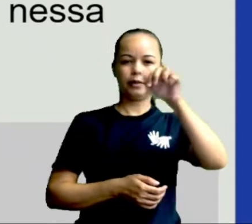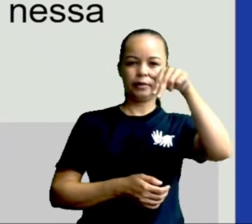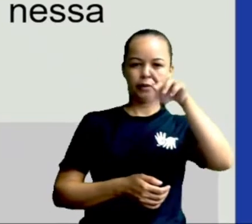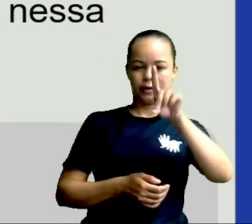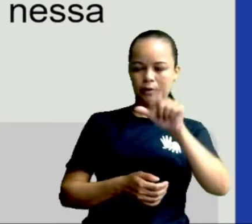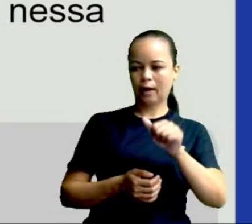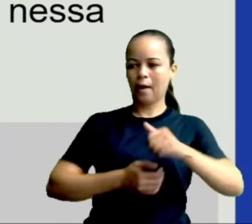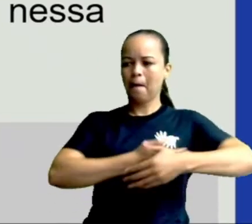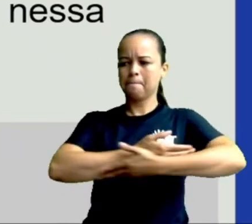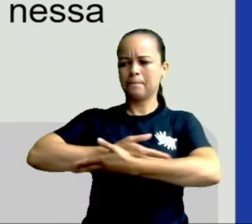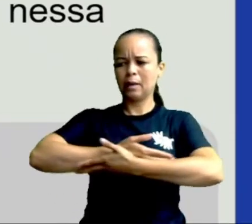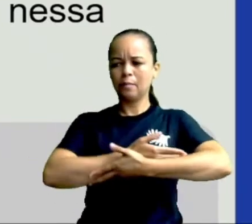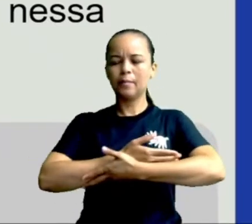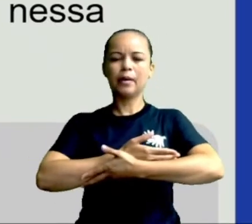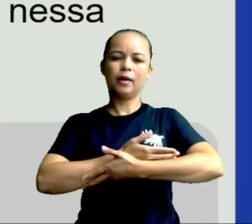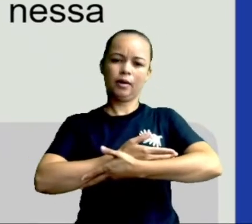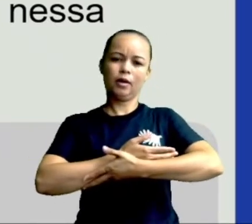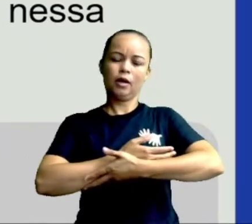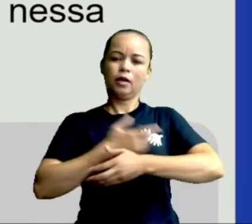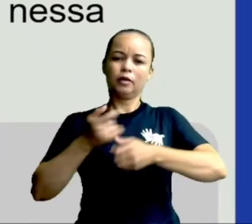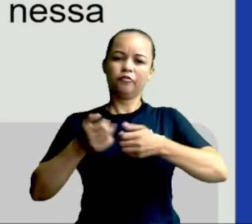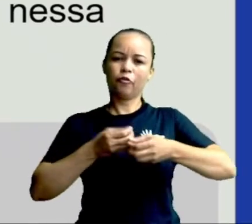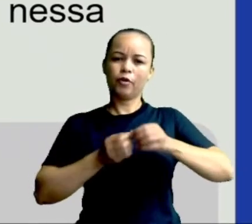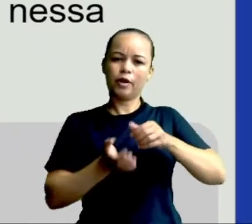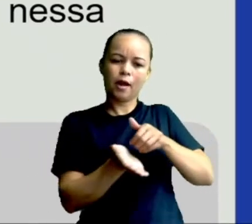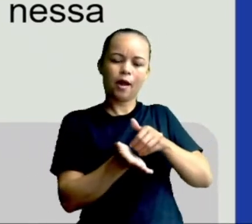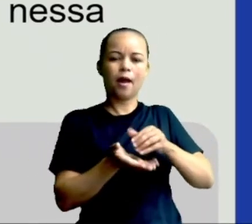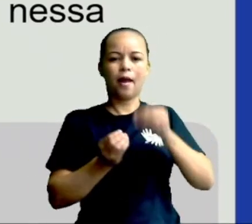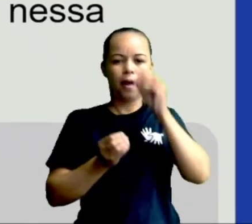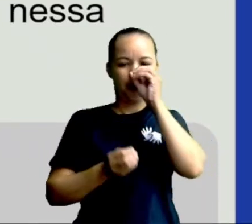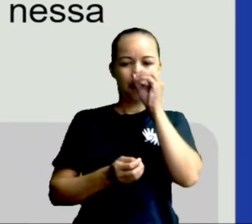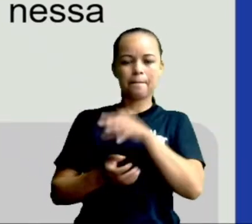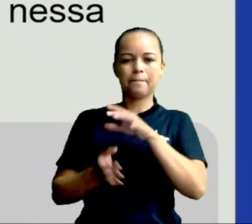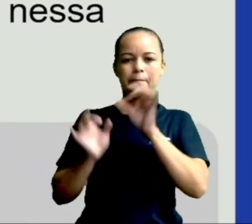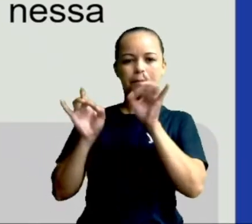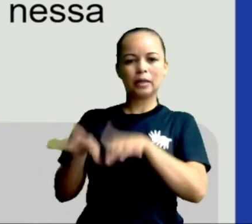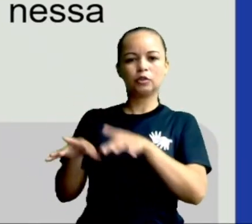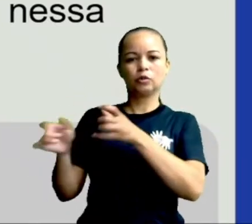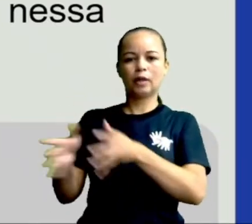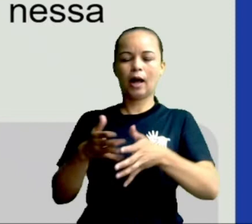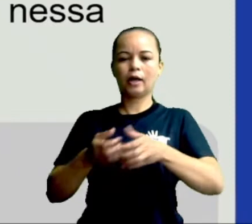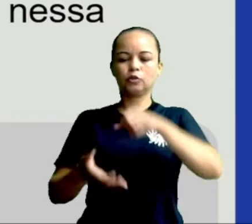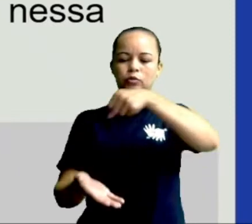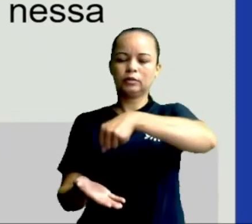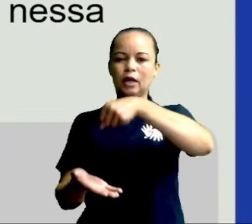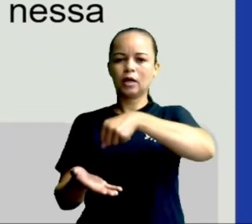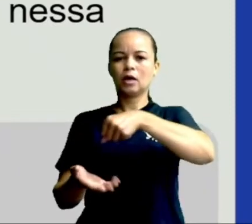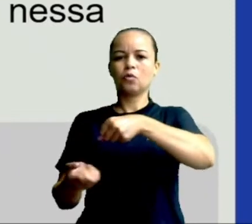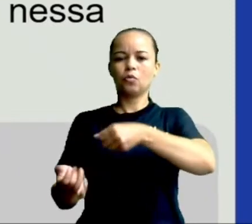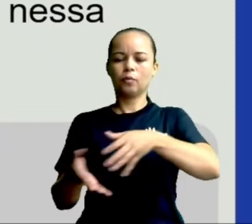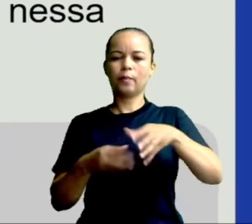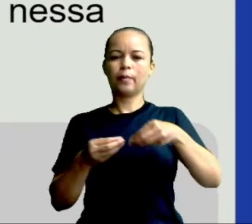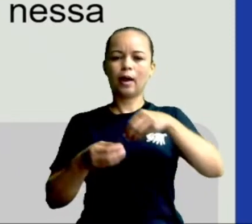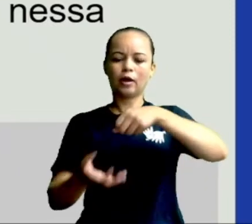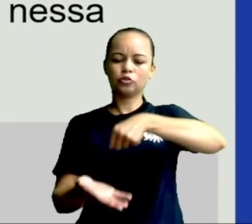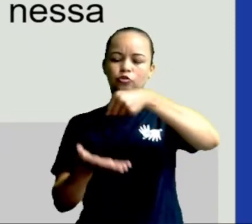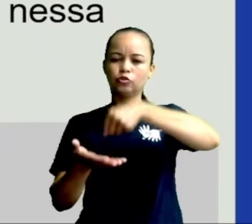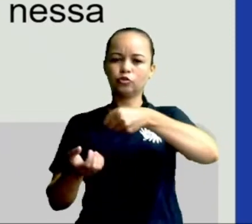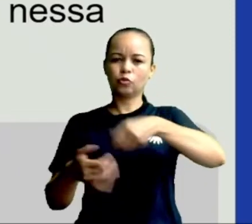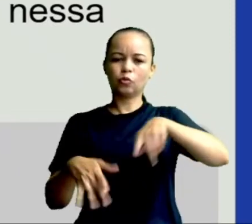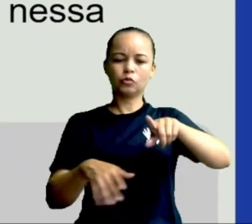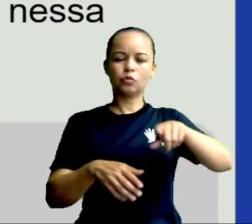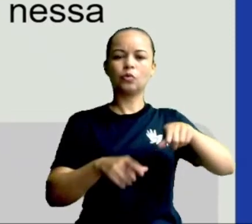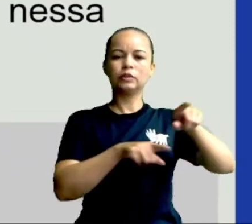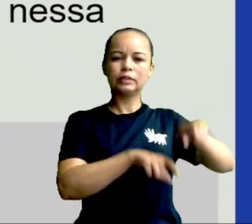é abandonado em sacola. Ainda com cordão umbilical, o bebê foi abandonado dentro de um saco plástico no